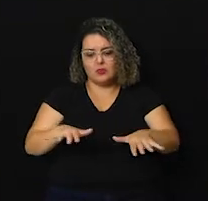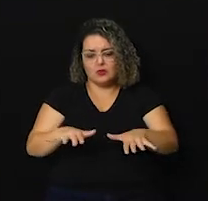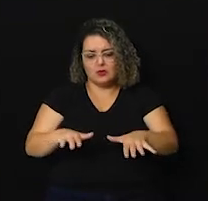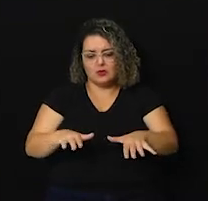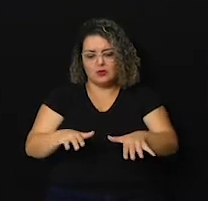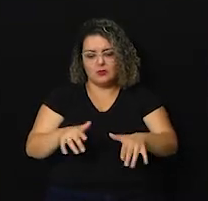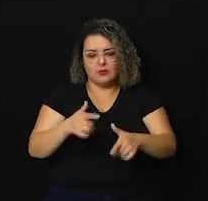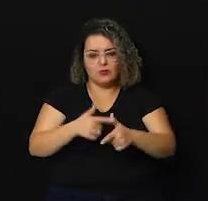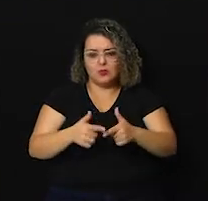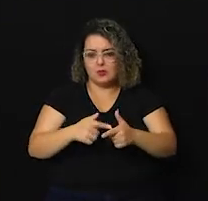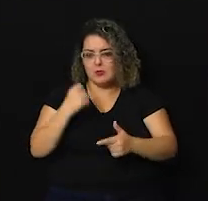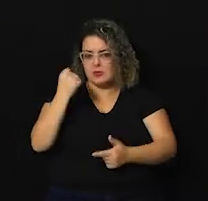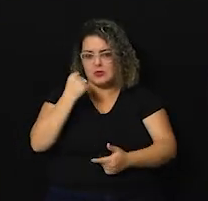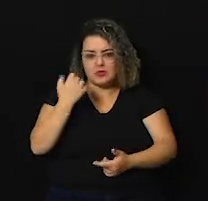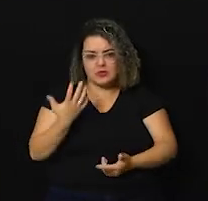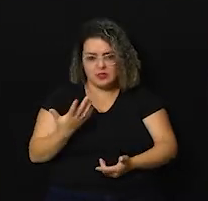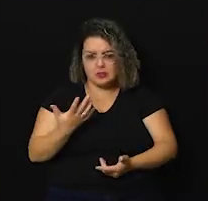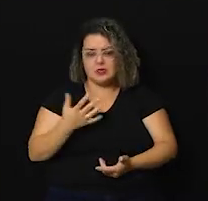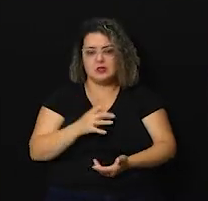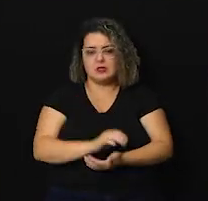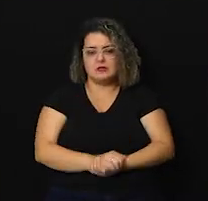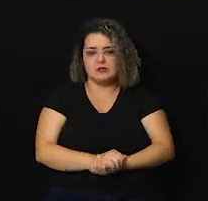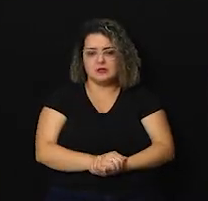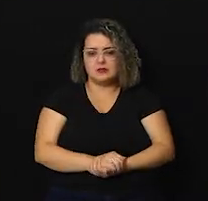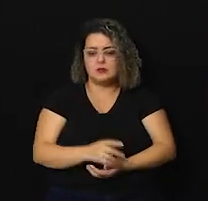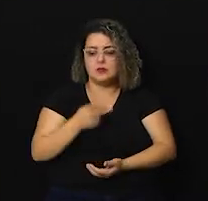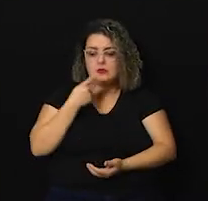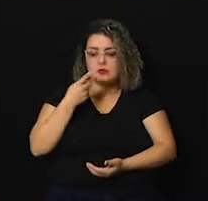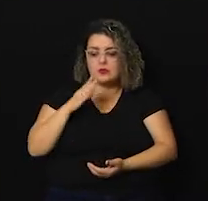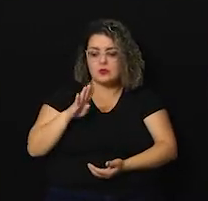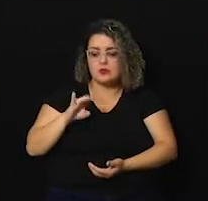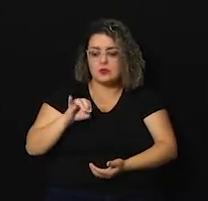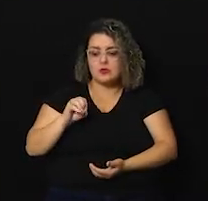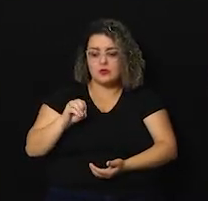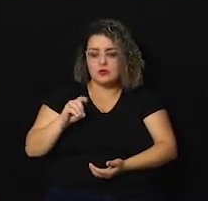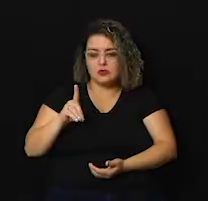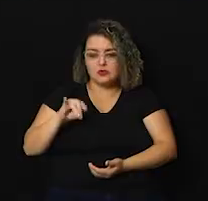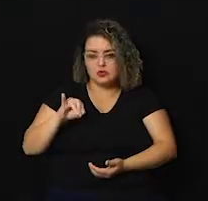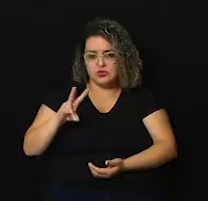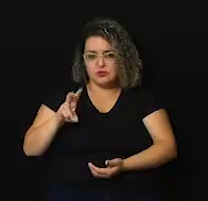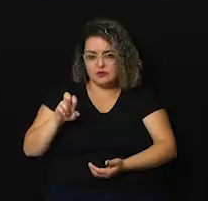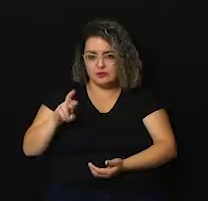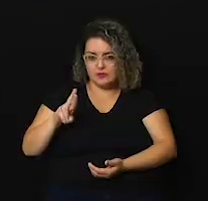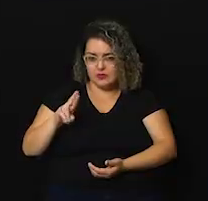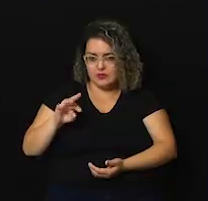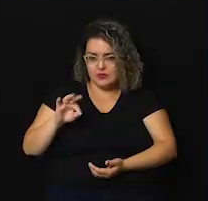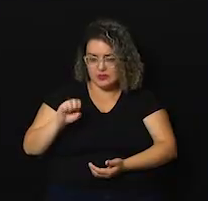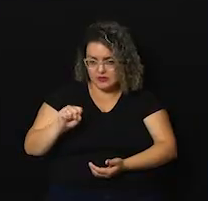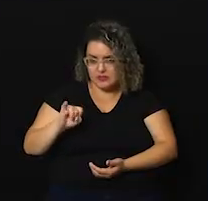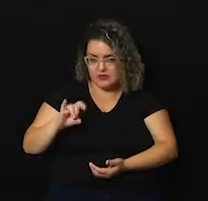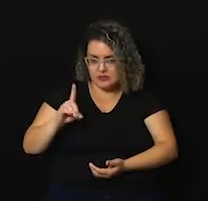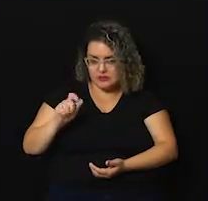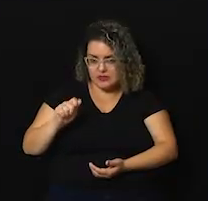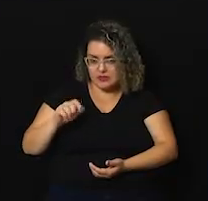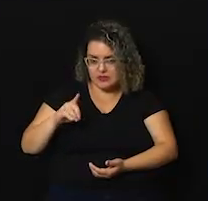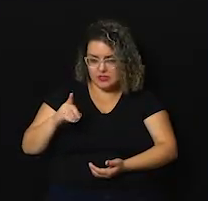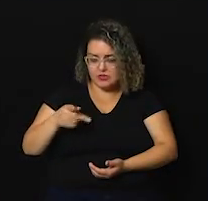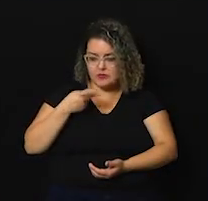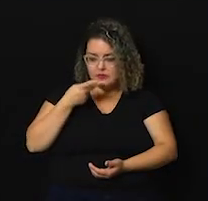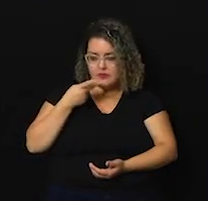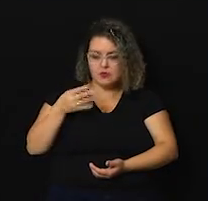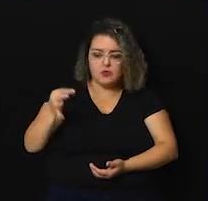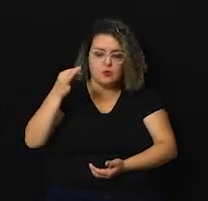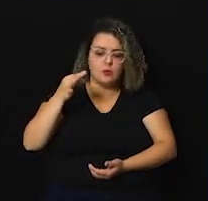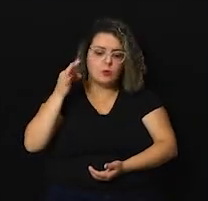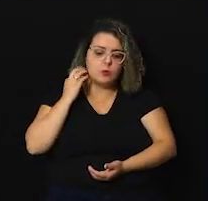grande. Quando a gente fala da biodiversidade, o senhor deu o exemplo da abelha, né? Mas vamos